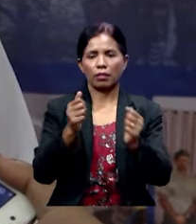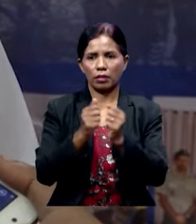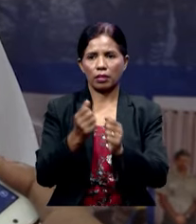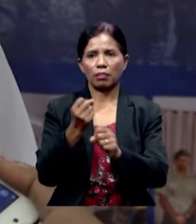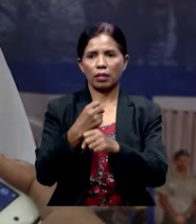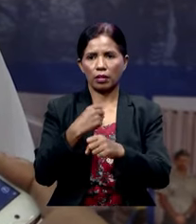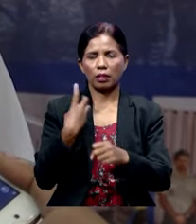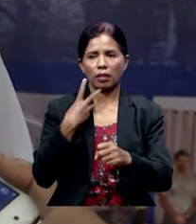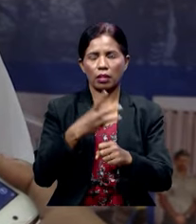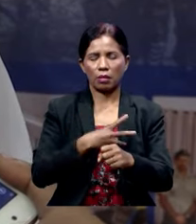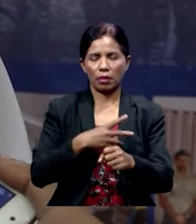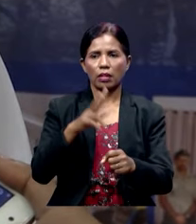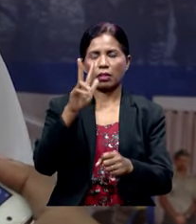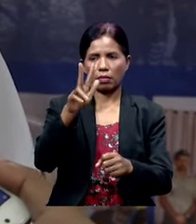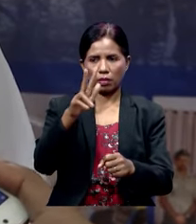a mi hal conta né a mi juri na intolo